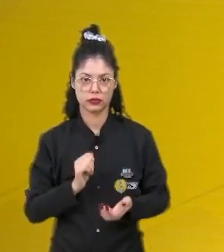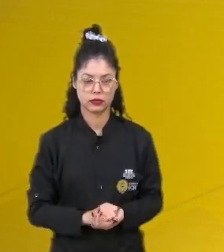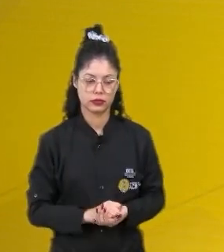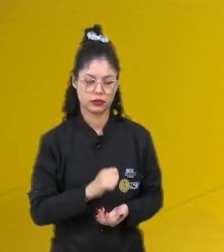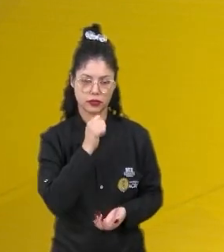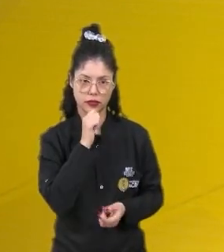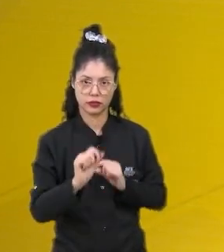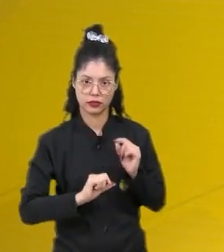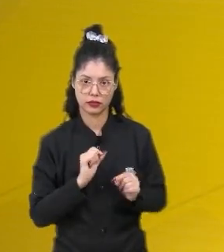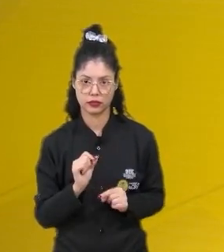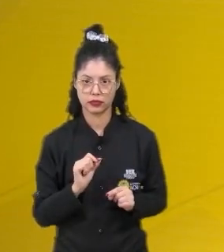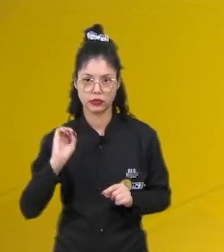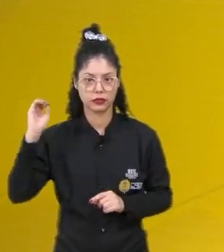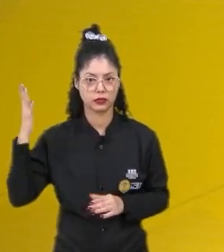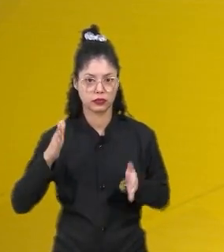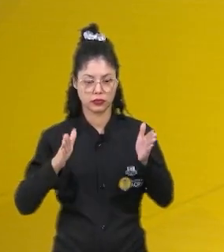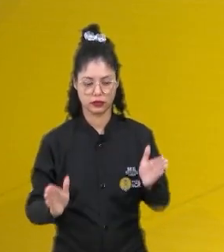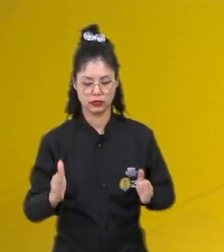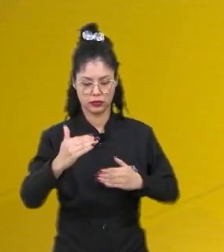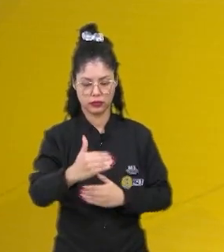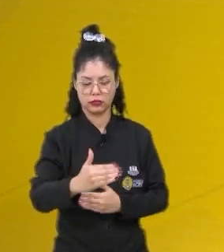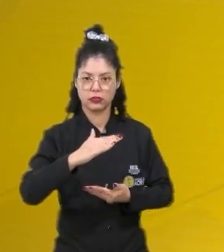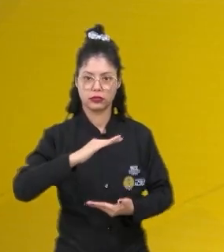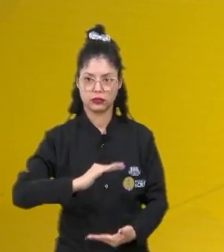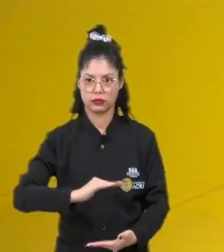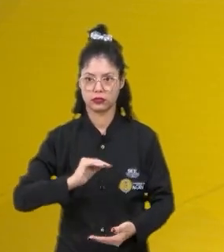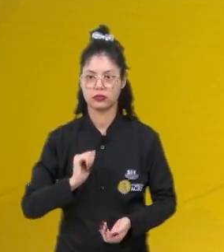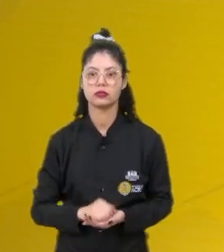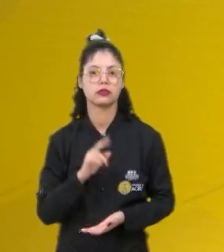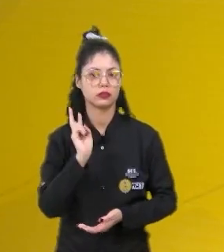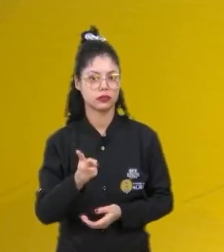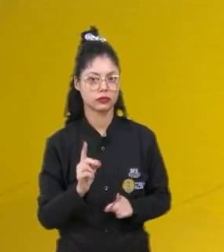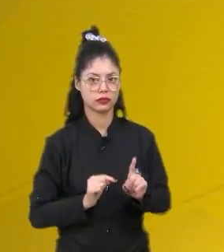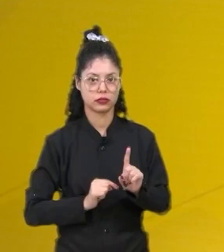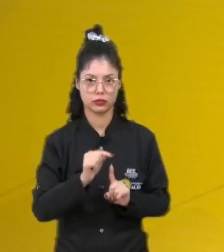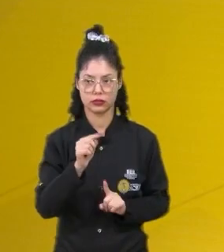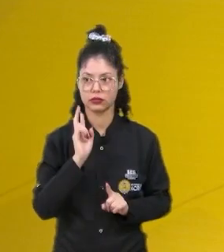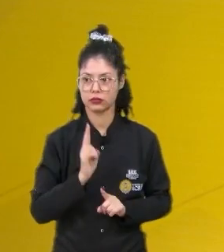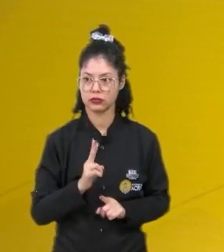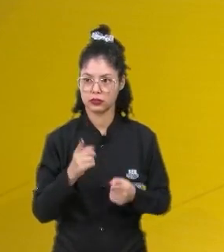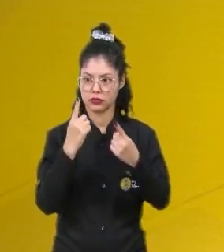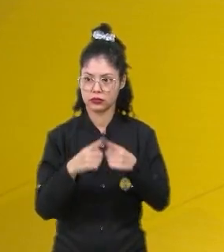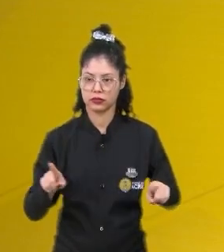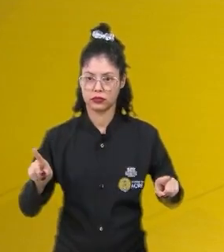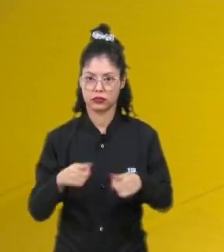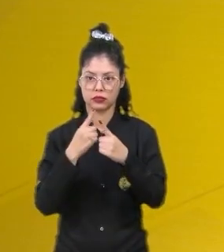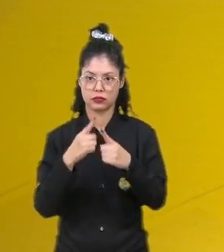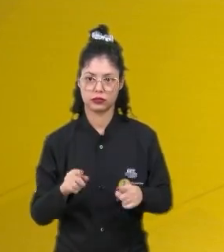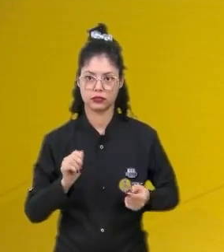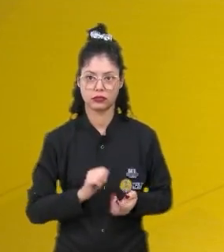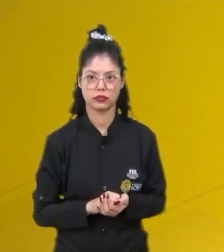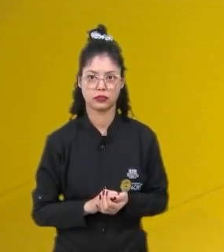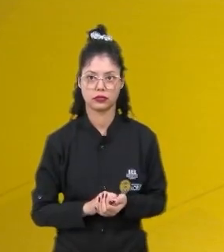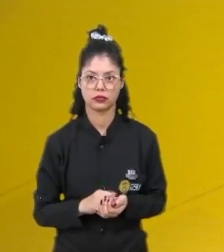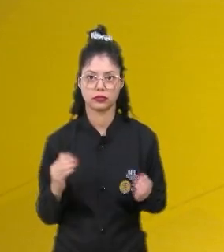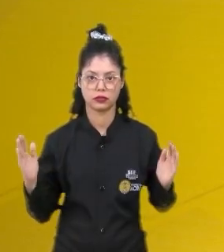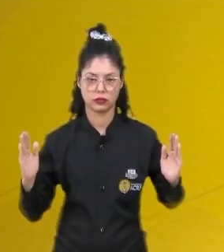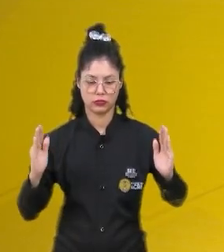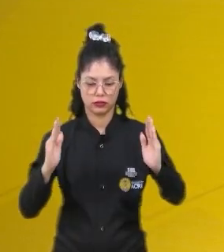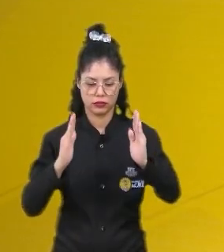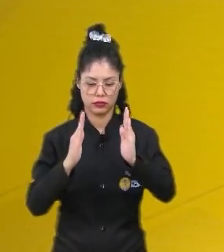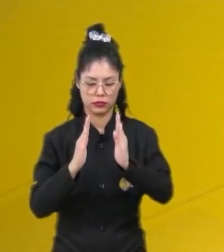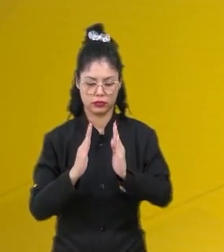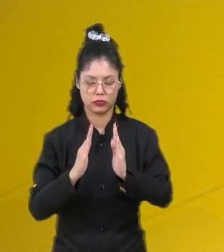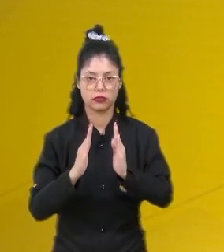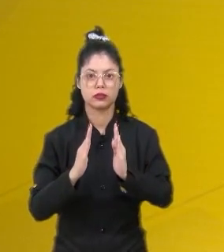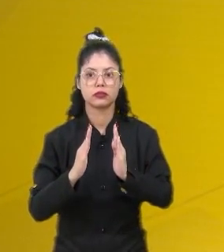que acontece se eu pegar uma caixa de mesmo modelo, de mesmo volume, com a mesma música e virar o fone de ambos para ambos os